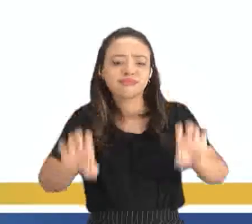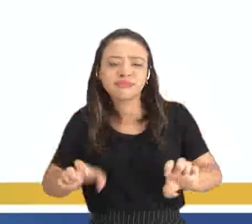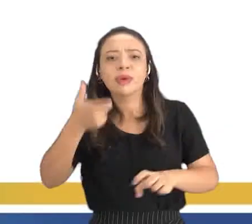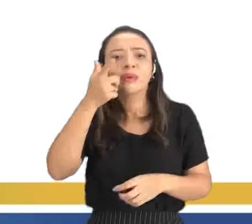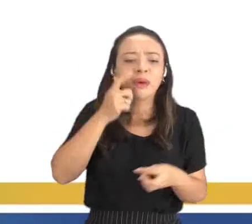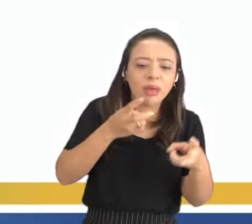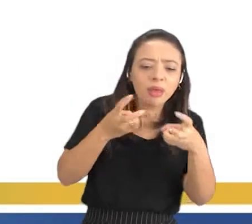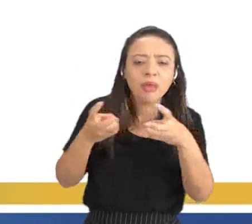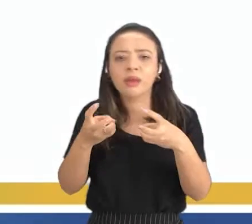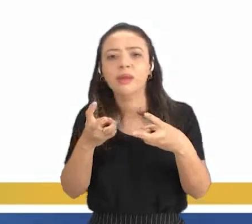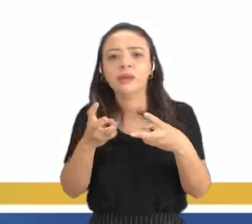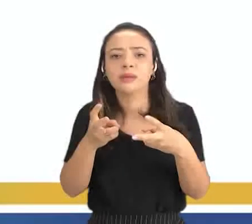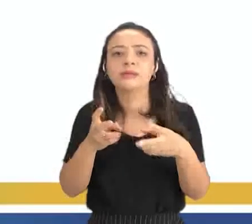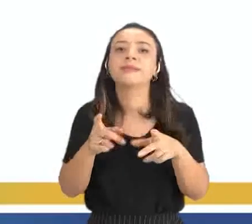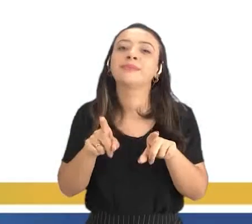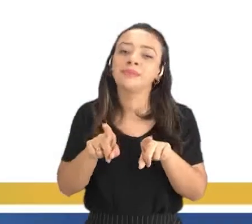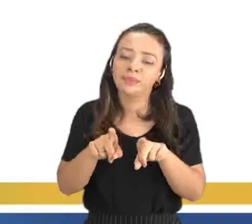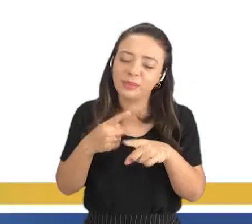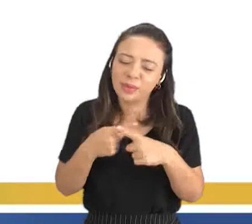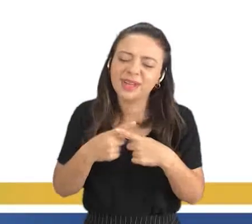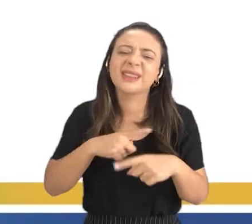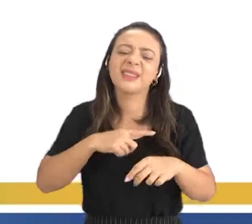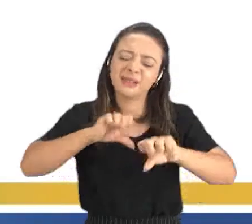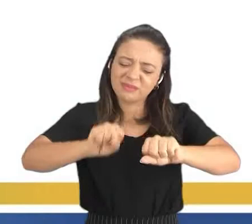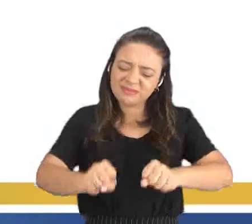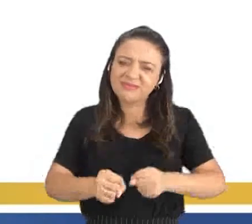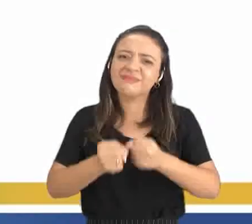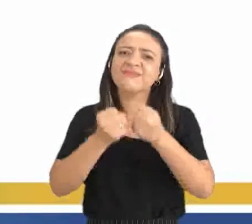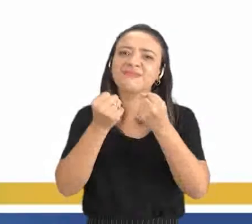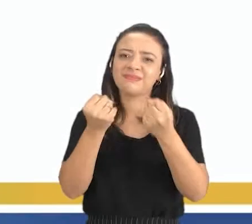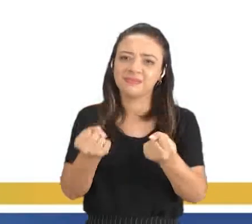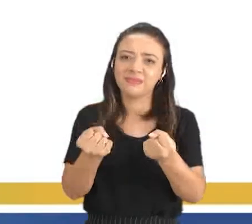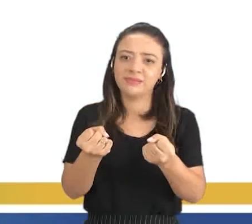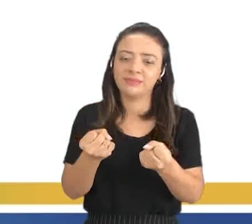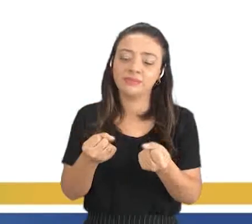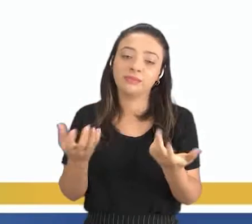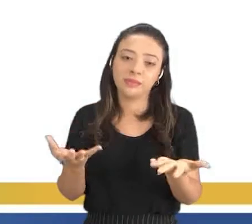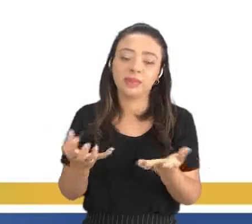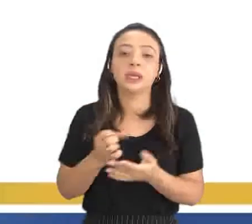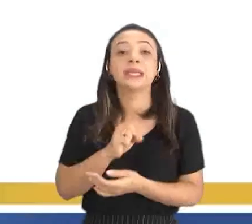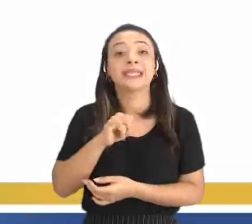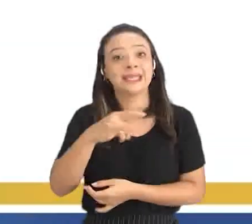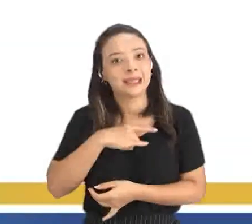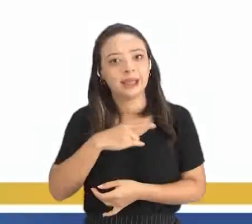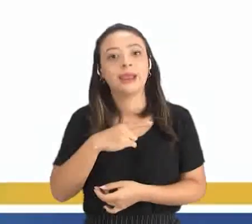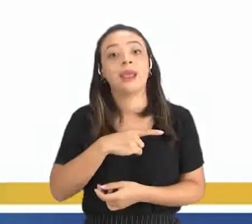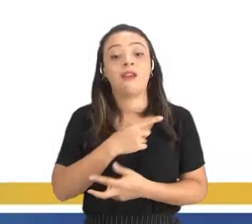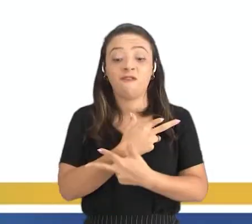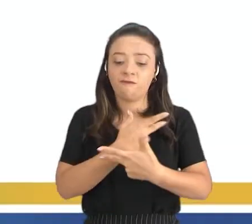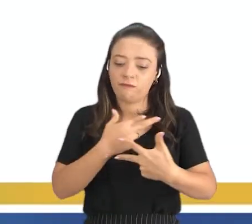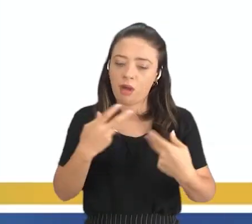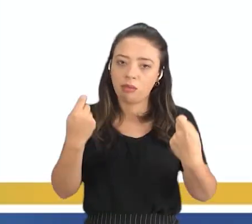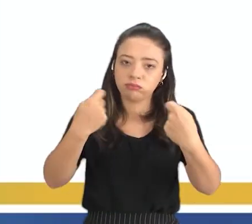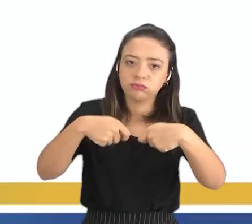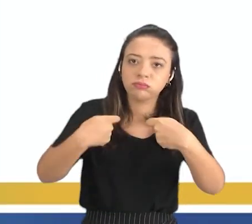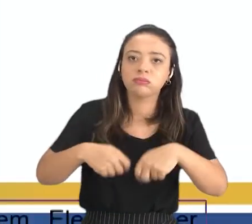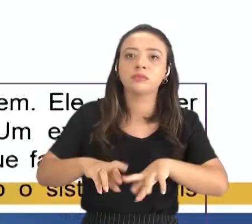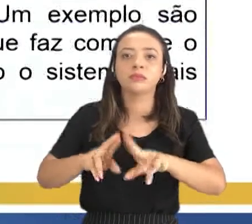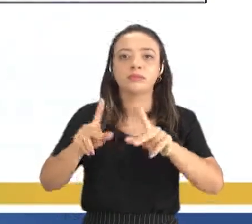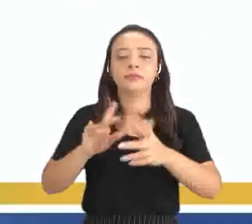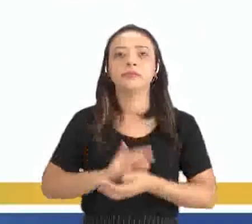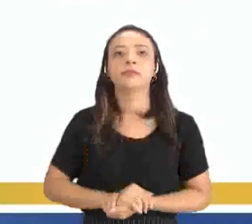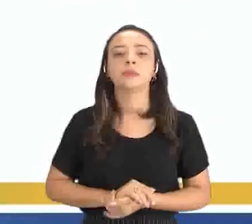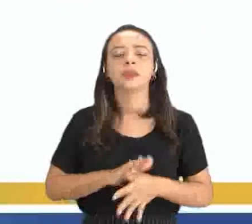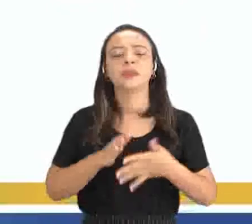analisar, o que pode ser bastante trabalhoso, né? Caso haja aí mais e mais possibilidades. Então, quando é que eu